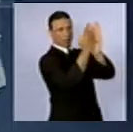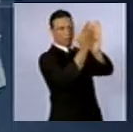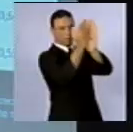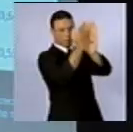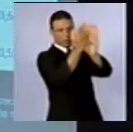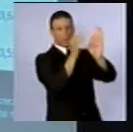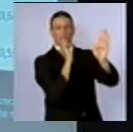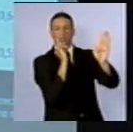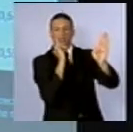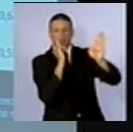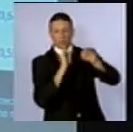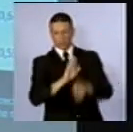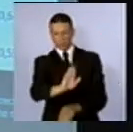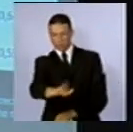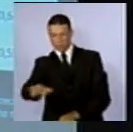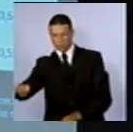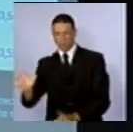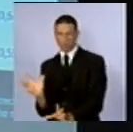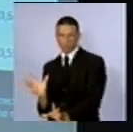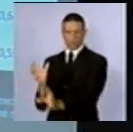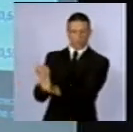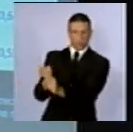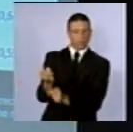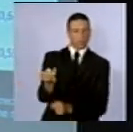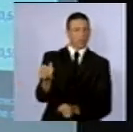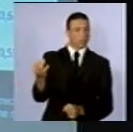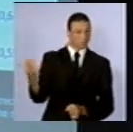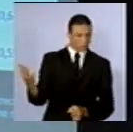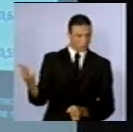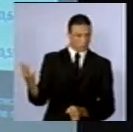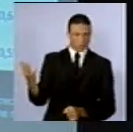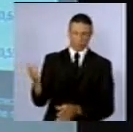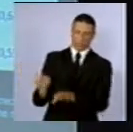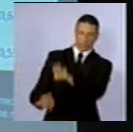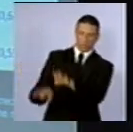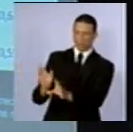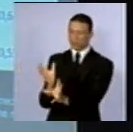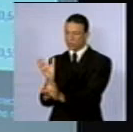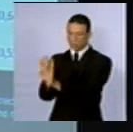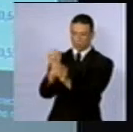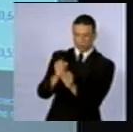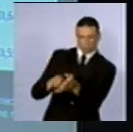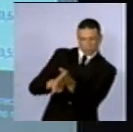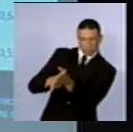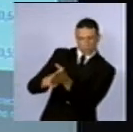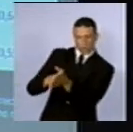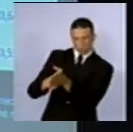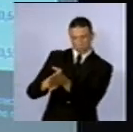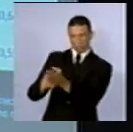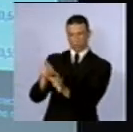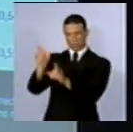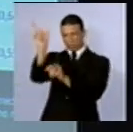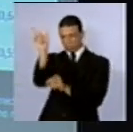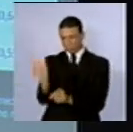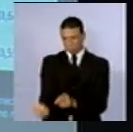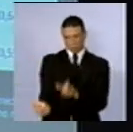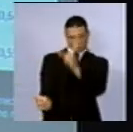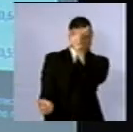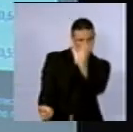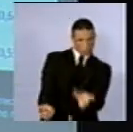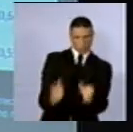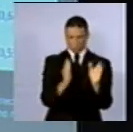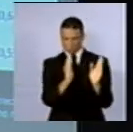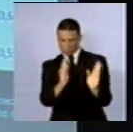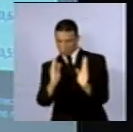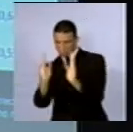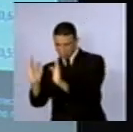de casos em cada emem cada exato o número de controles e as proporções em cada exato e